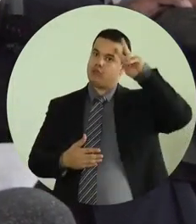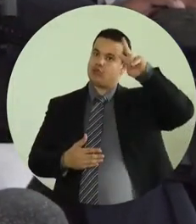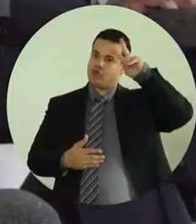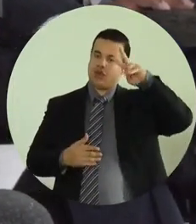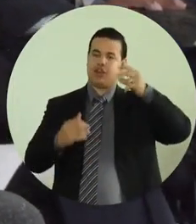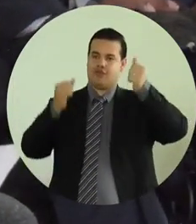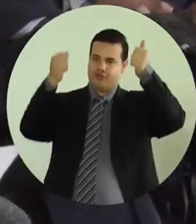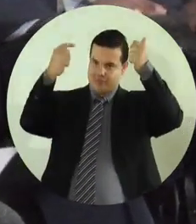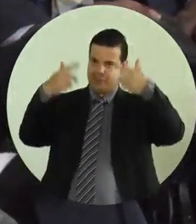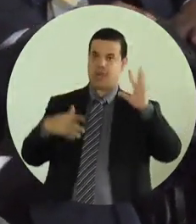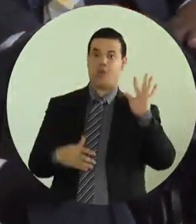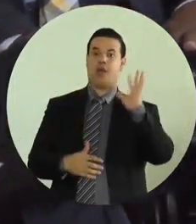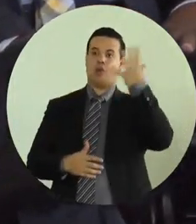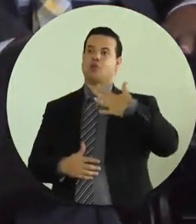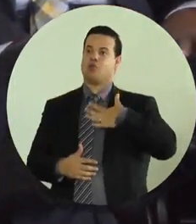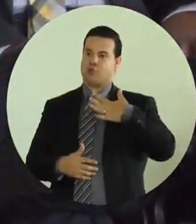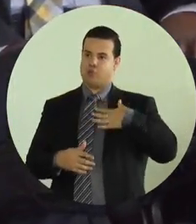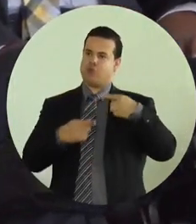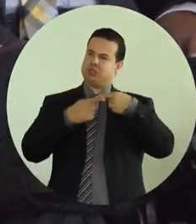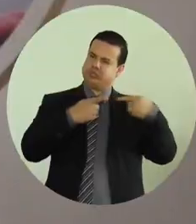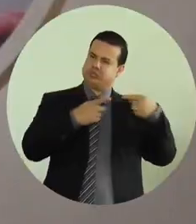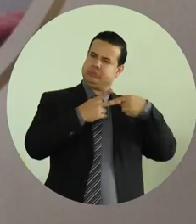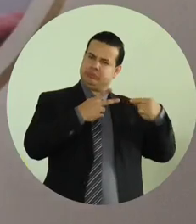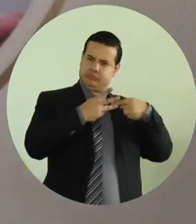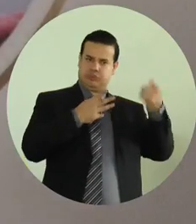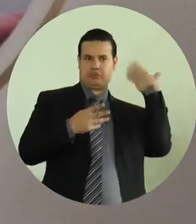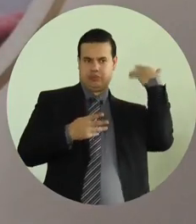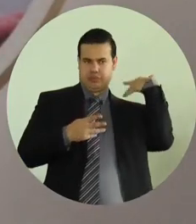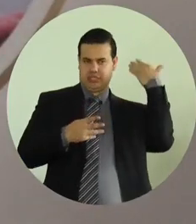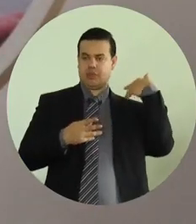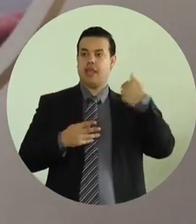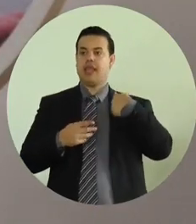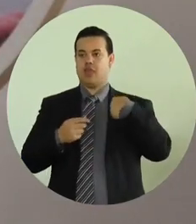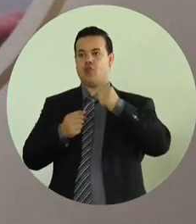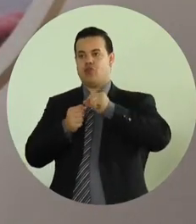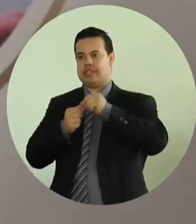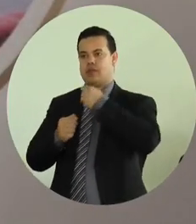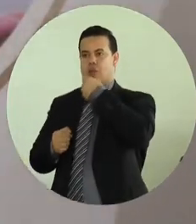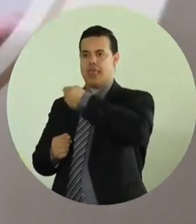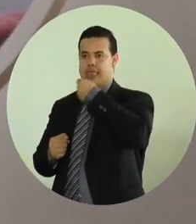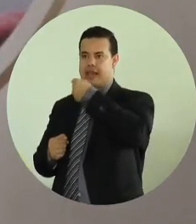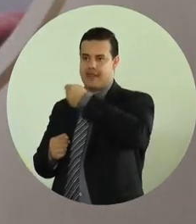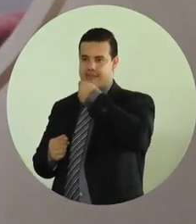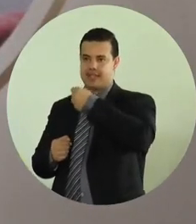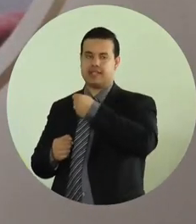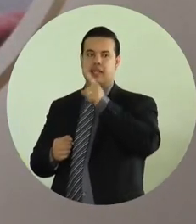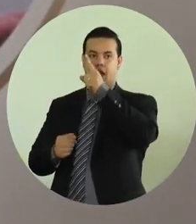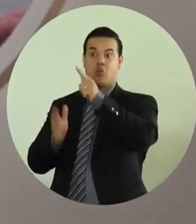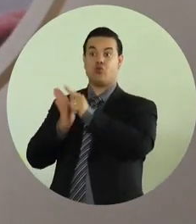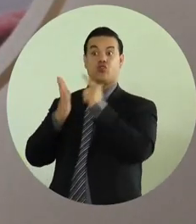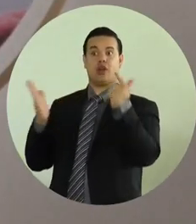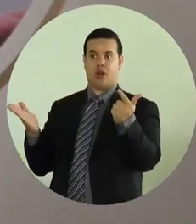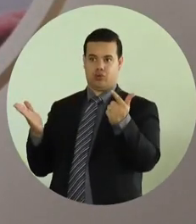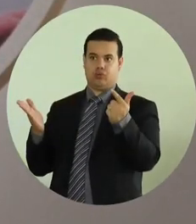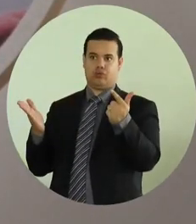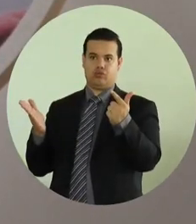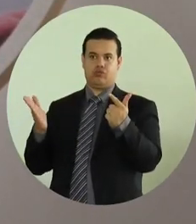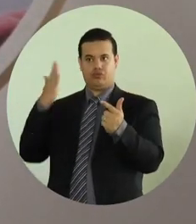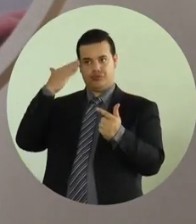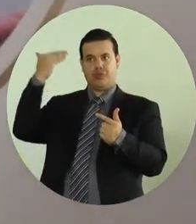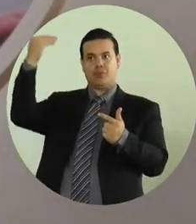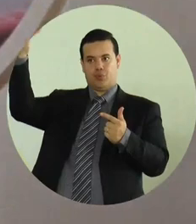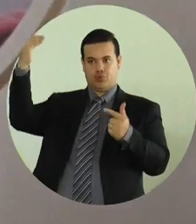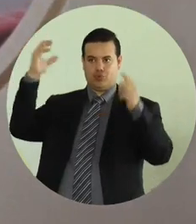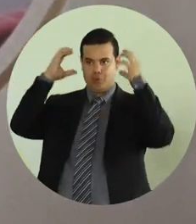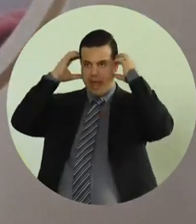aconteceu comigo algumas semanas atrás. Eu estava fazendo uma entrevista, né, para um grande jornal, para uma grande